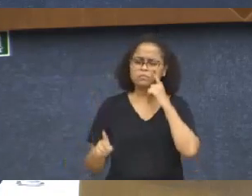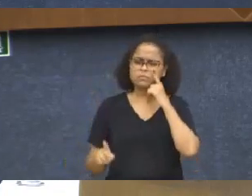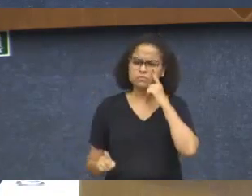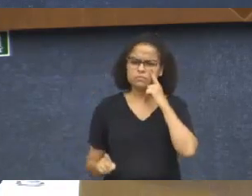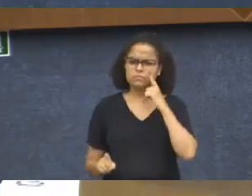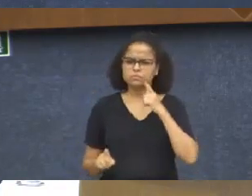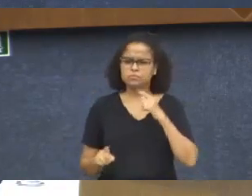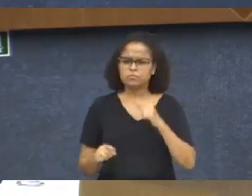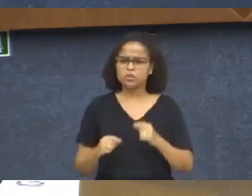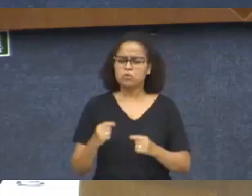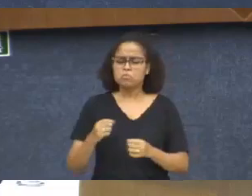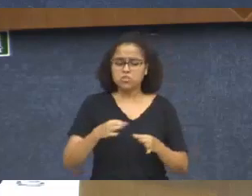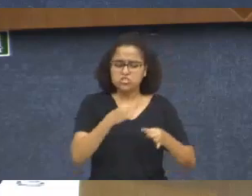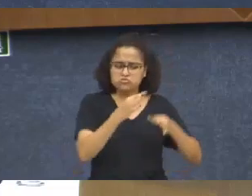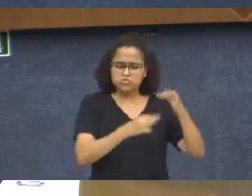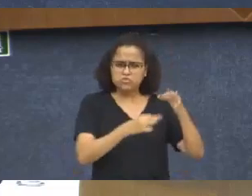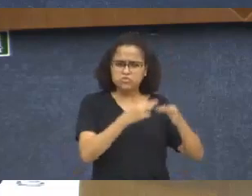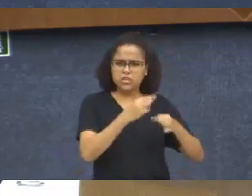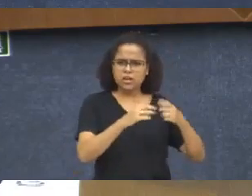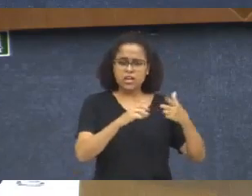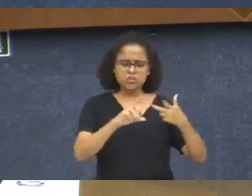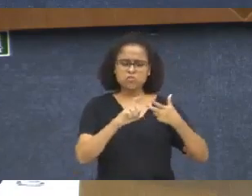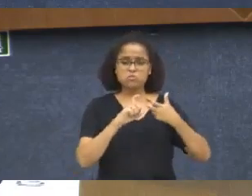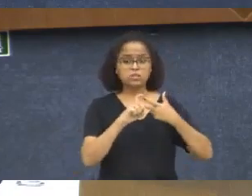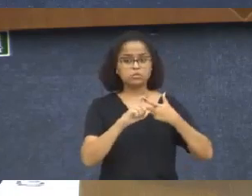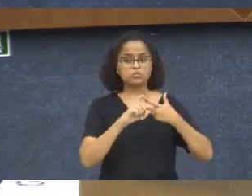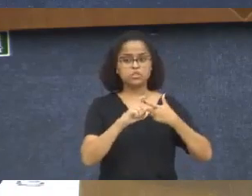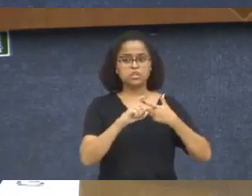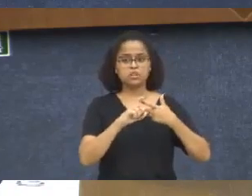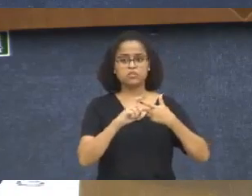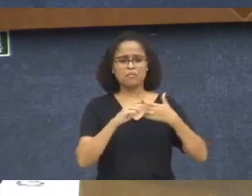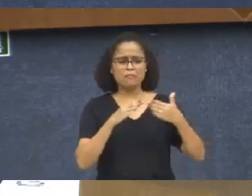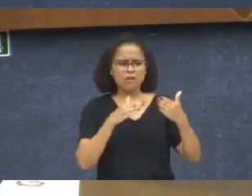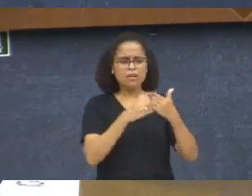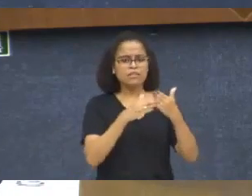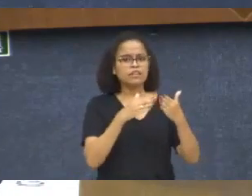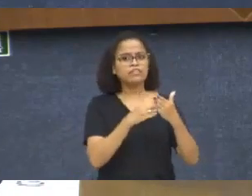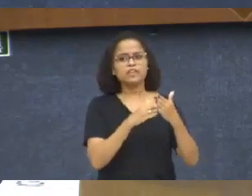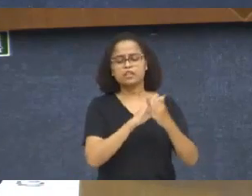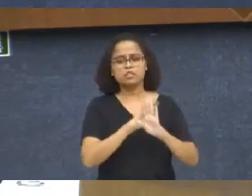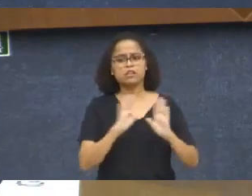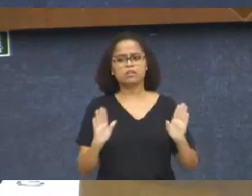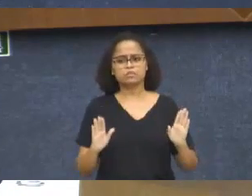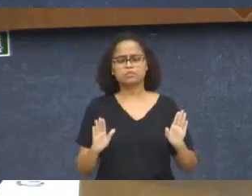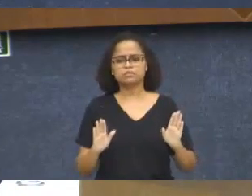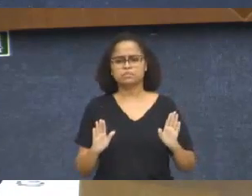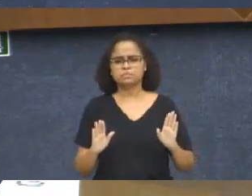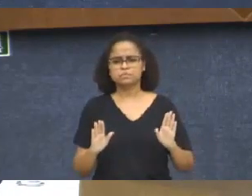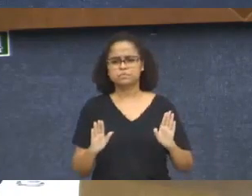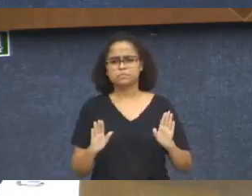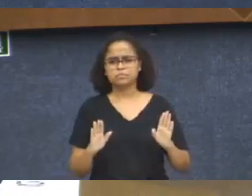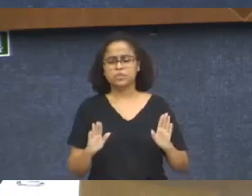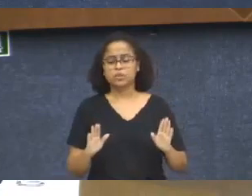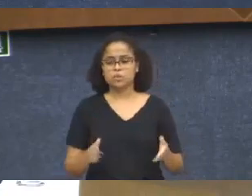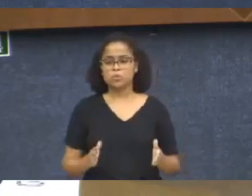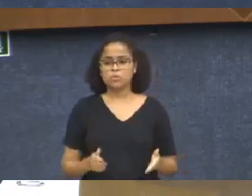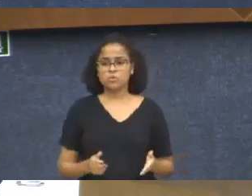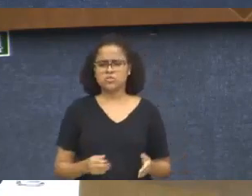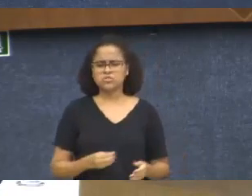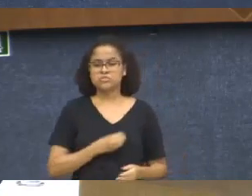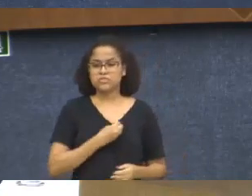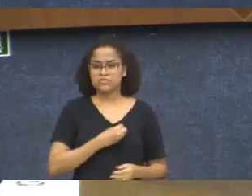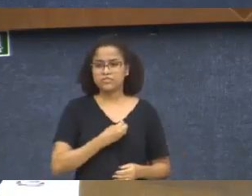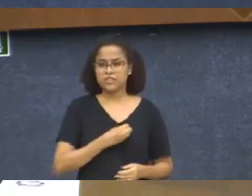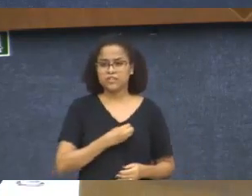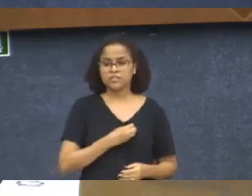Executivo ou o Poder Judiciário interferir nisso, porque é prerrogativa do Poder Legislativo. Mas hoje nós vivemos